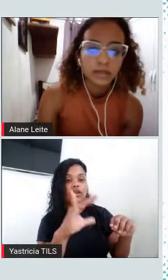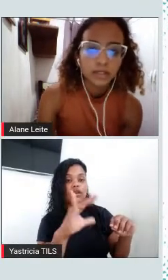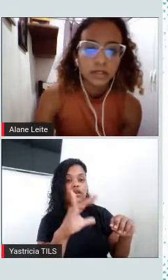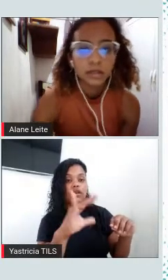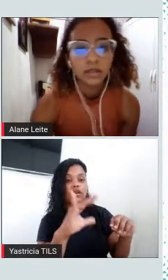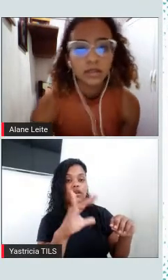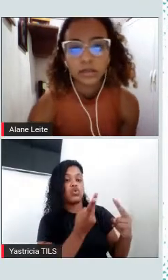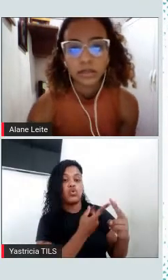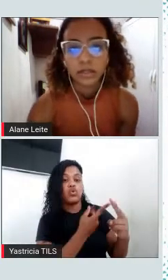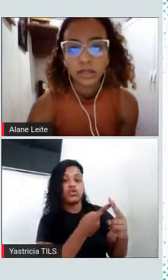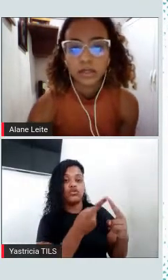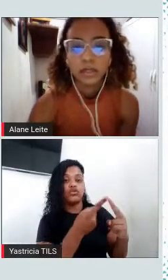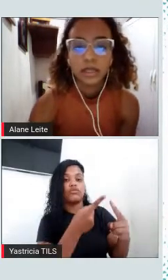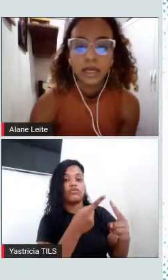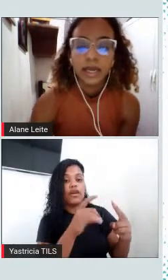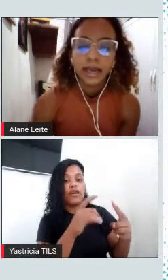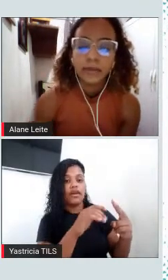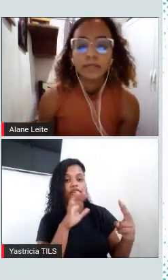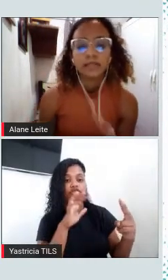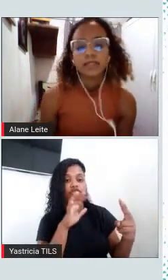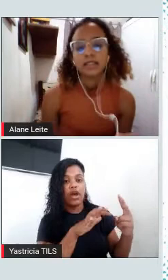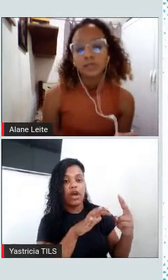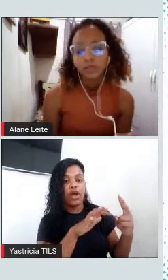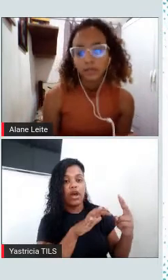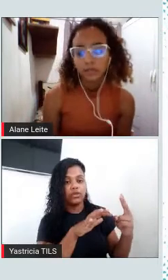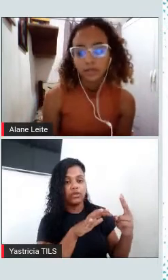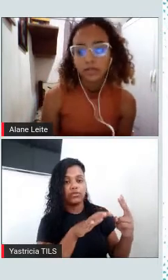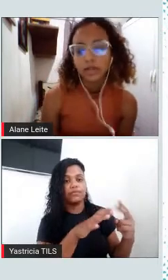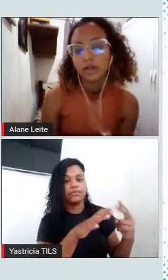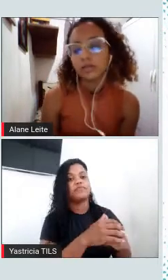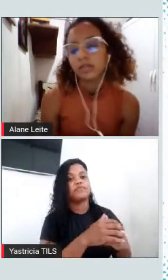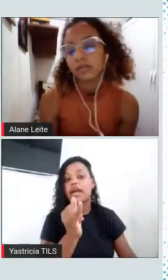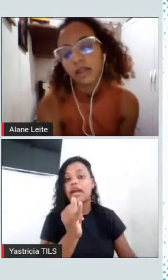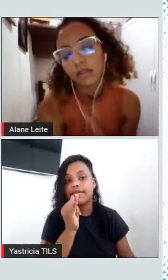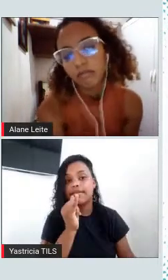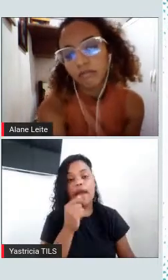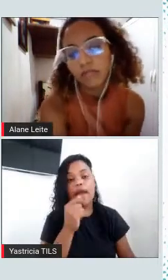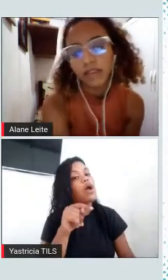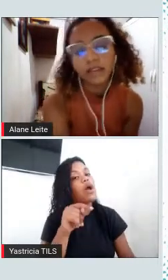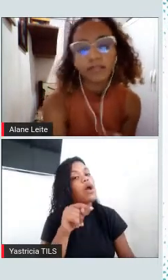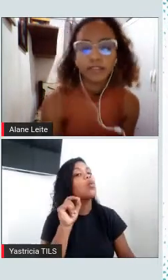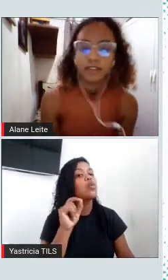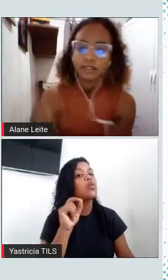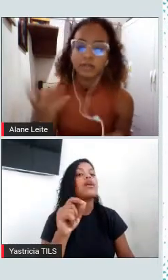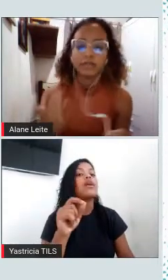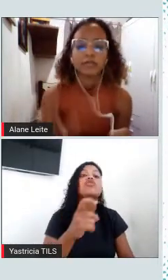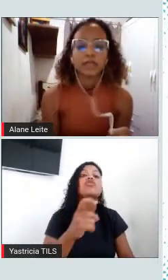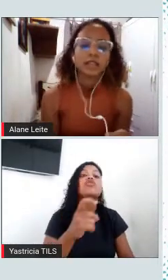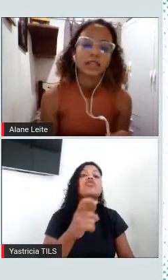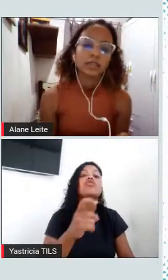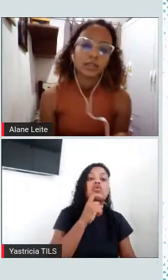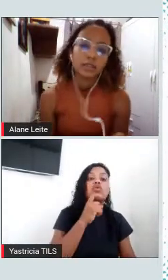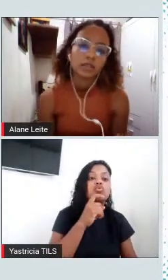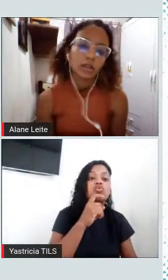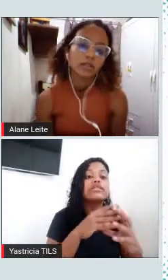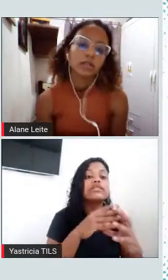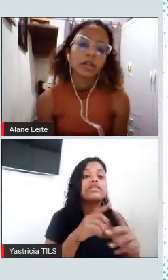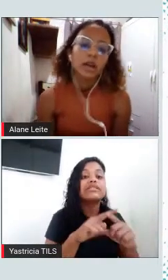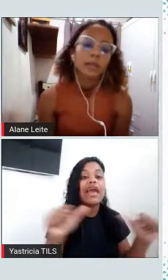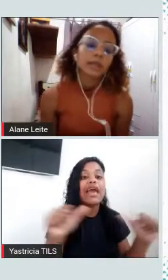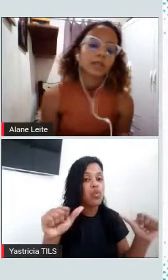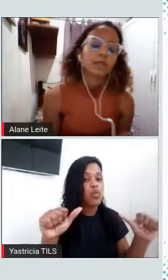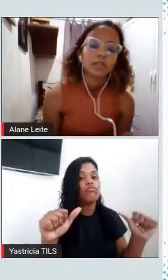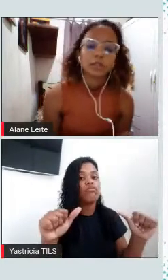falei para vocês nas outras. Um exemplo que eu trouxe é o gelo seco, ele virando a fumaça, ele está no estado